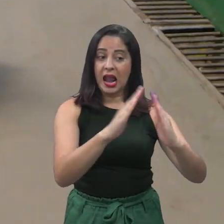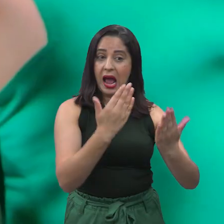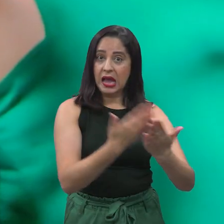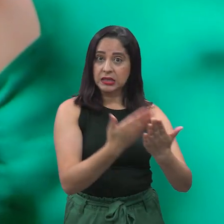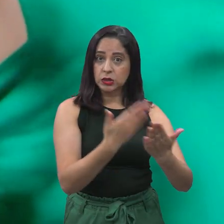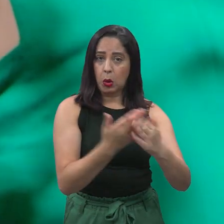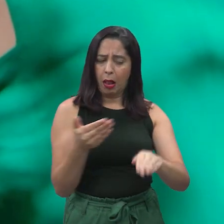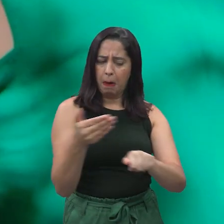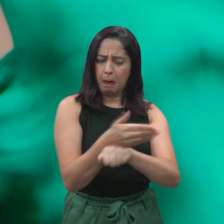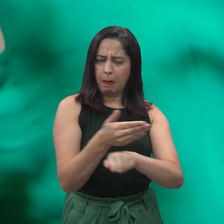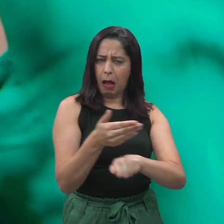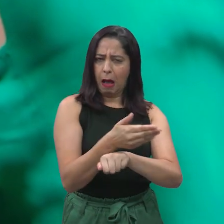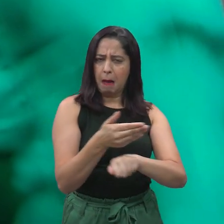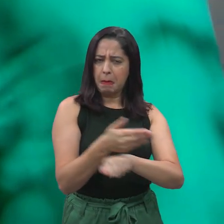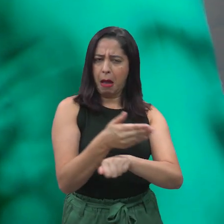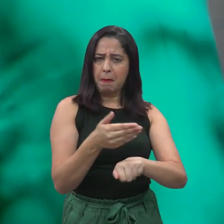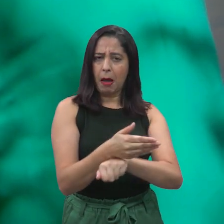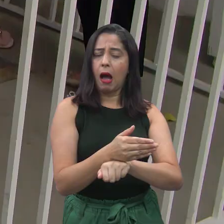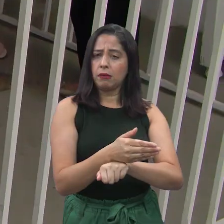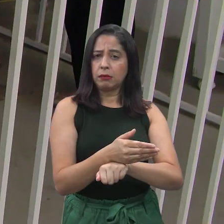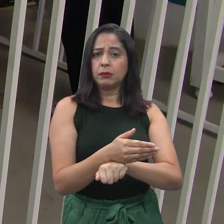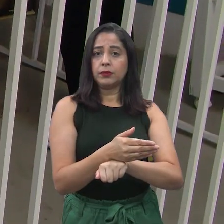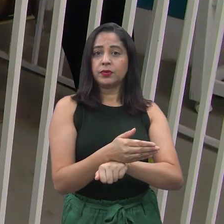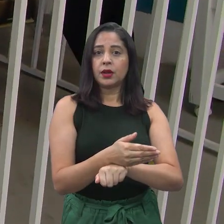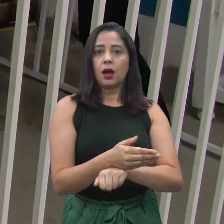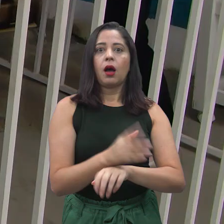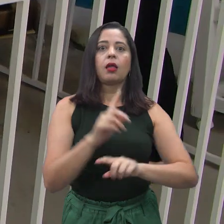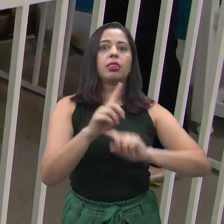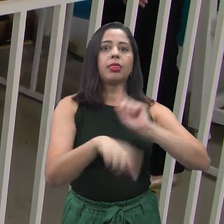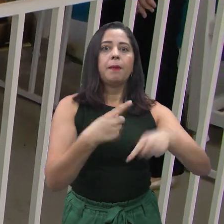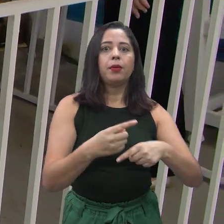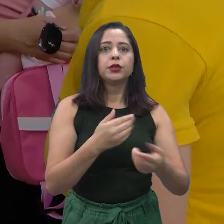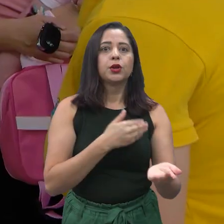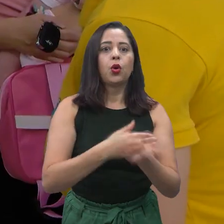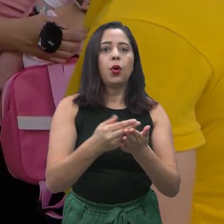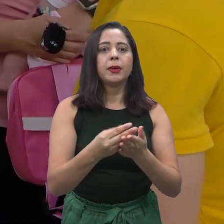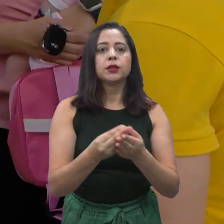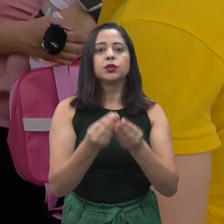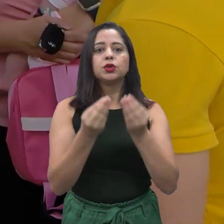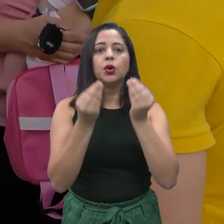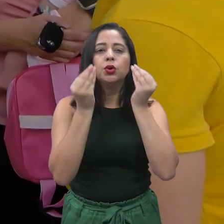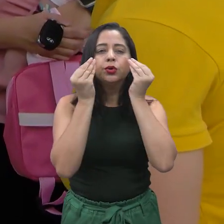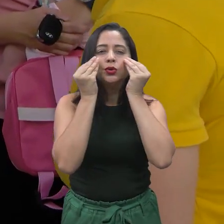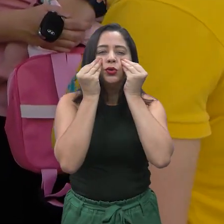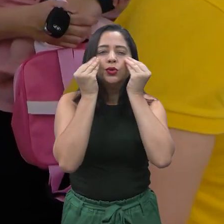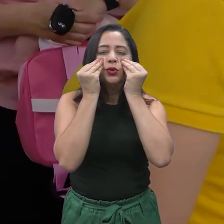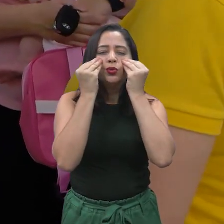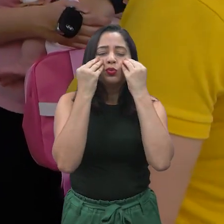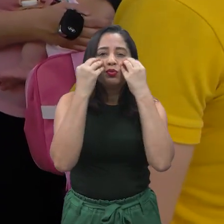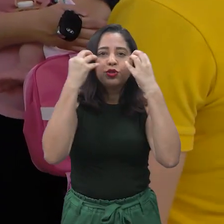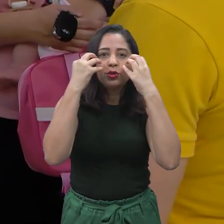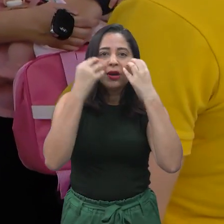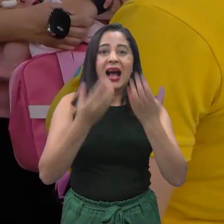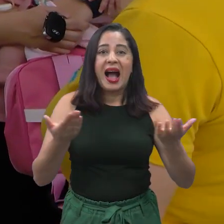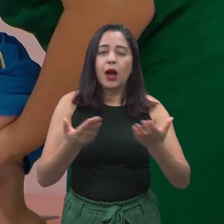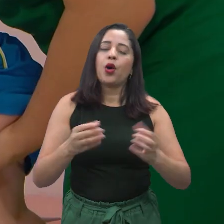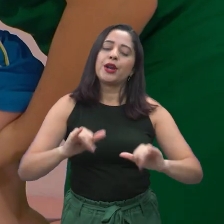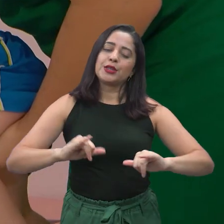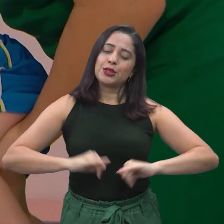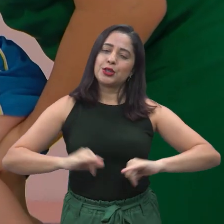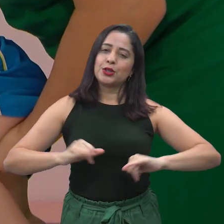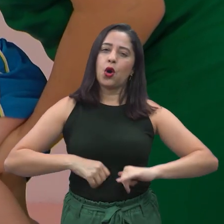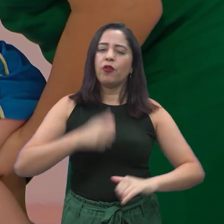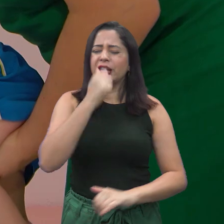aconteceu bem cedo. Logo de cara, teve uma sinusite mais forte e hoje sofre um pouquinho com a rinite.